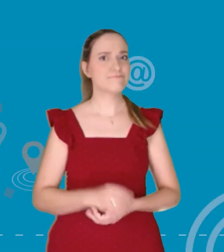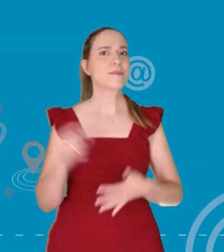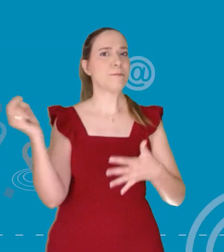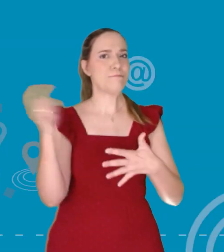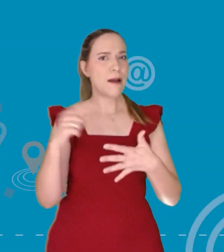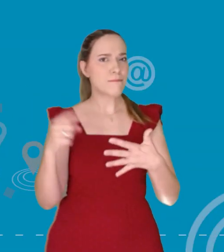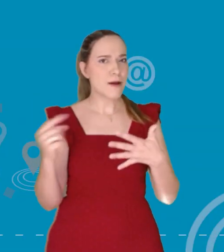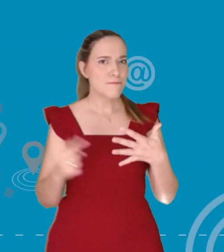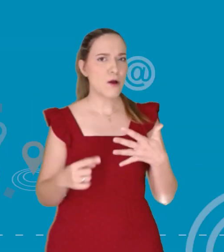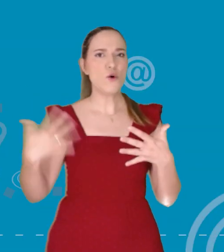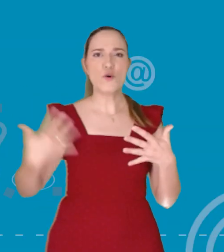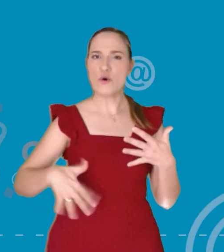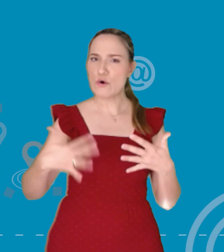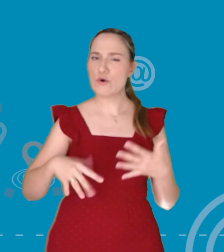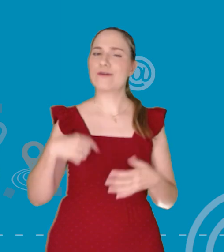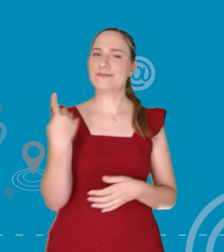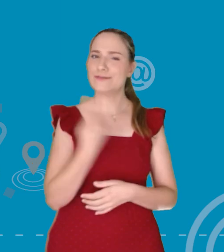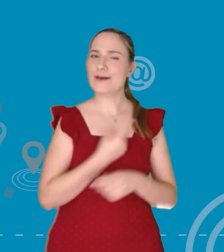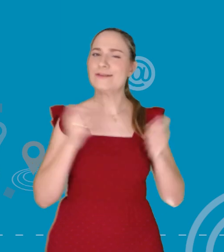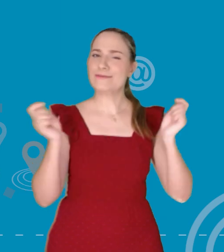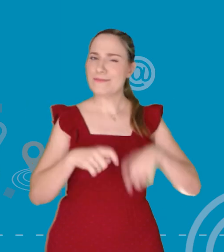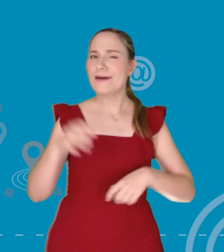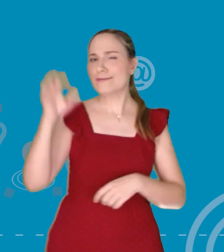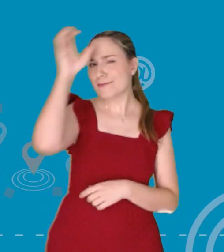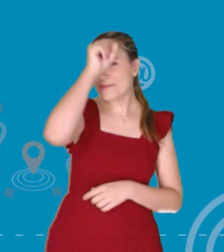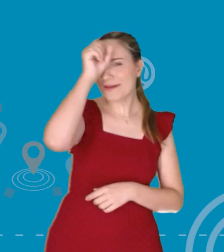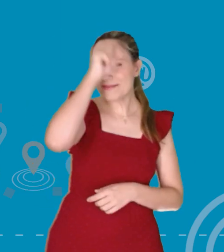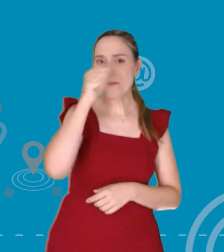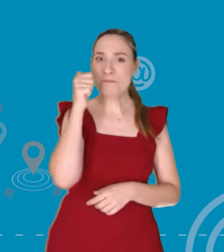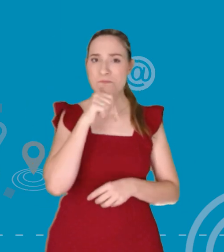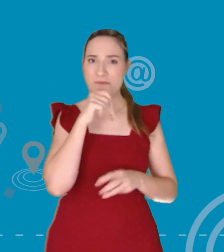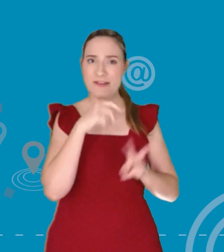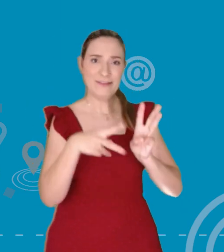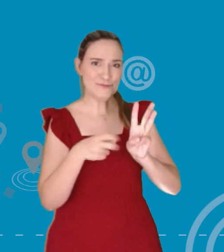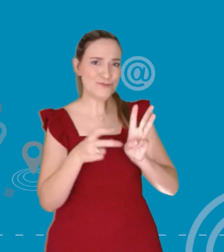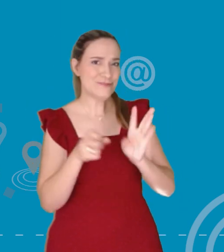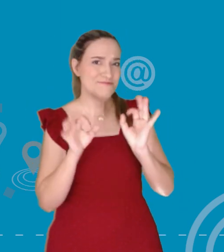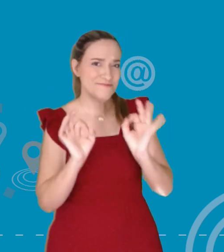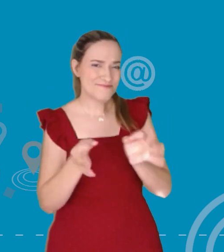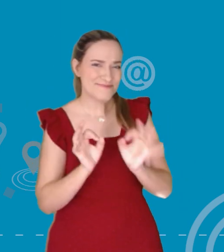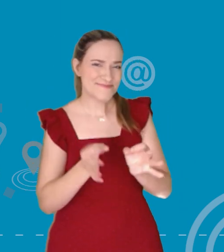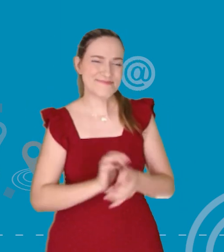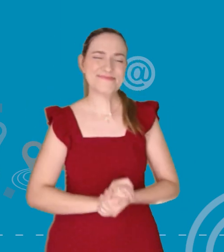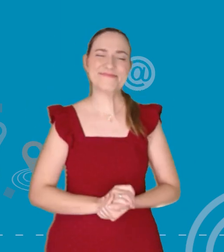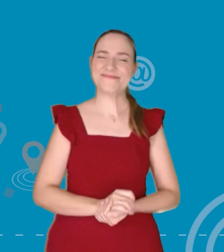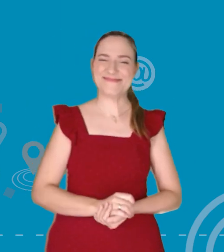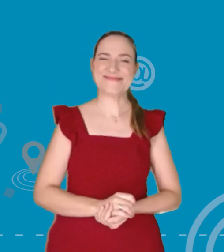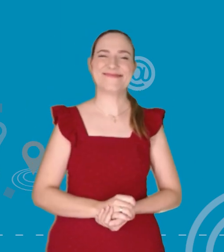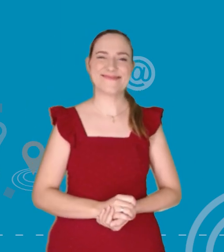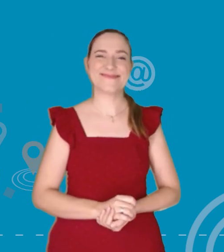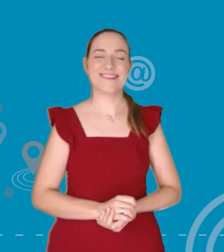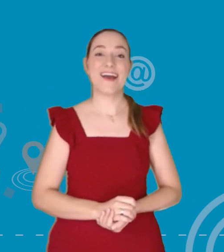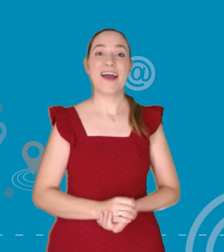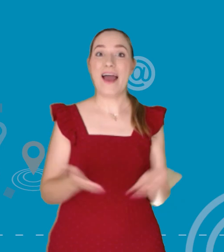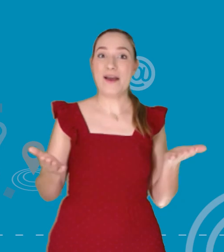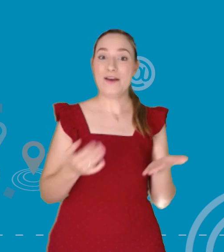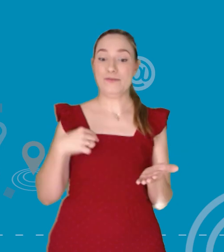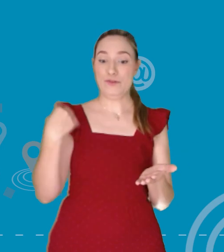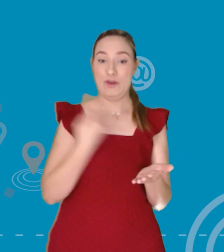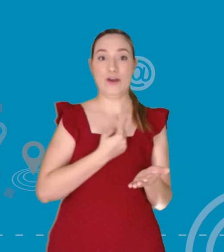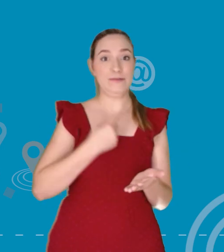Quantas coisas podemos aprender sobre as mulheres indígenas? Não é mesmo, gente? E nós, aqui